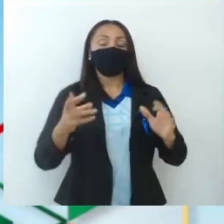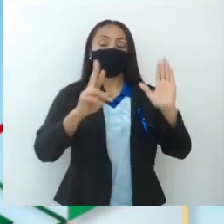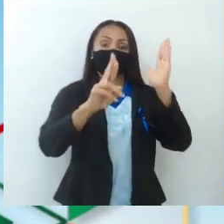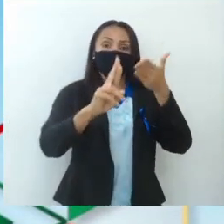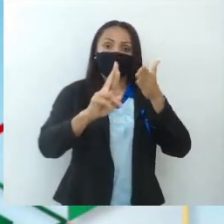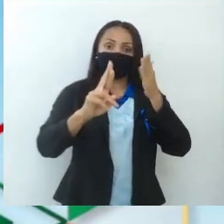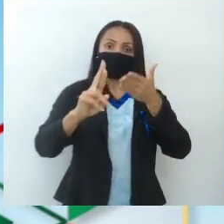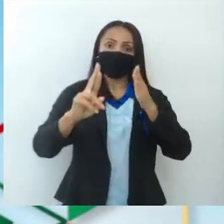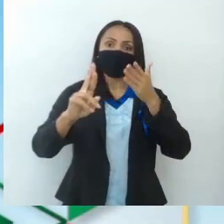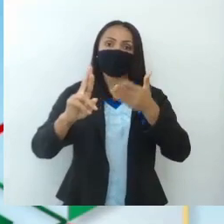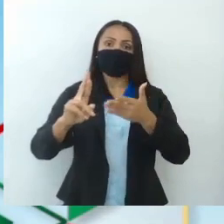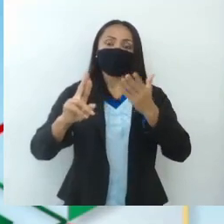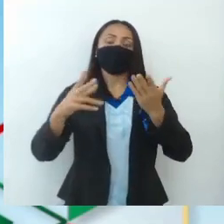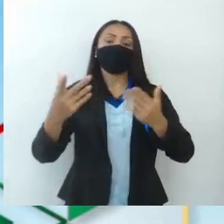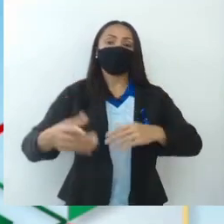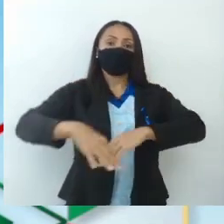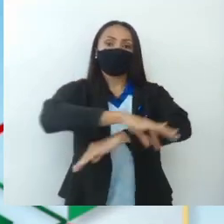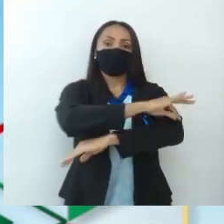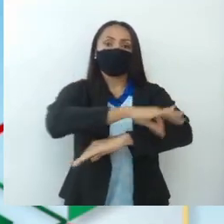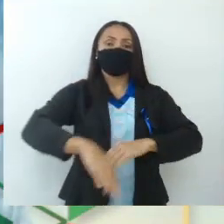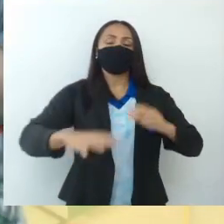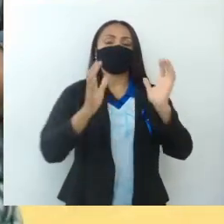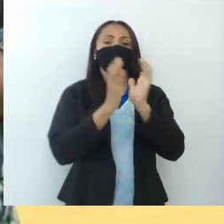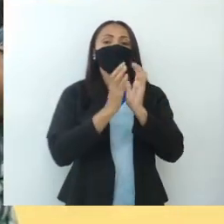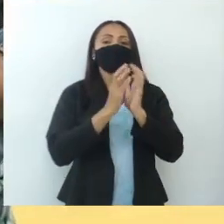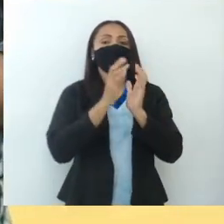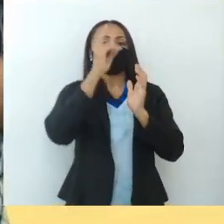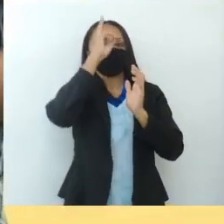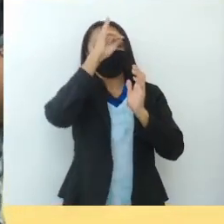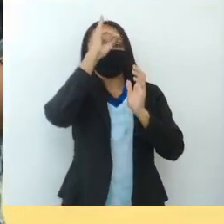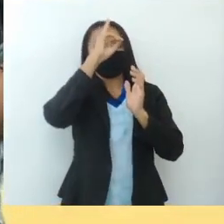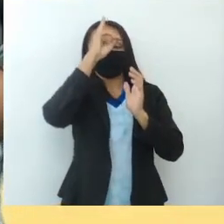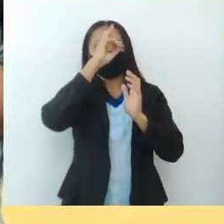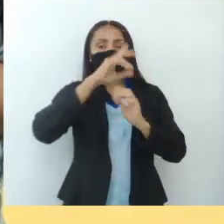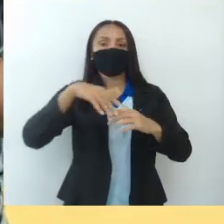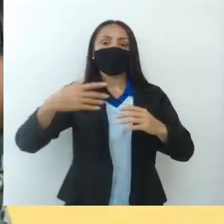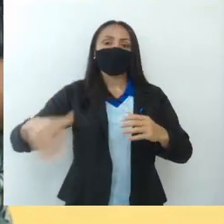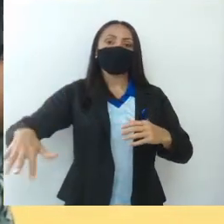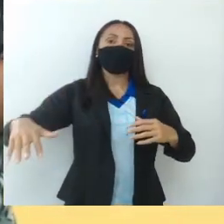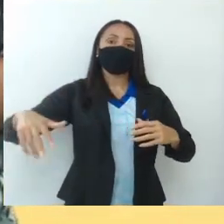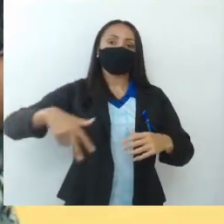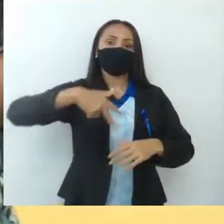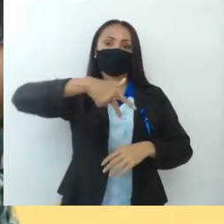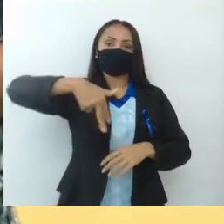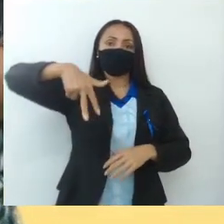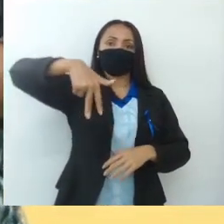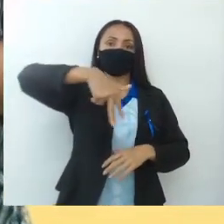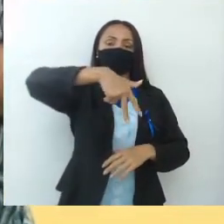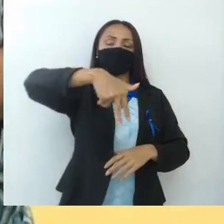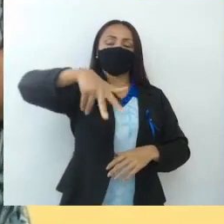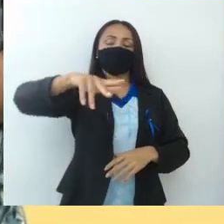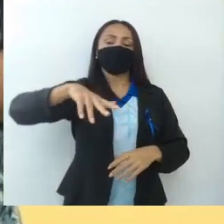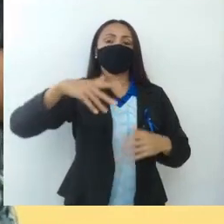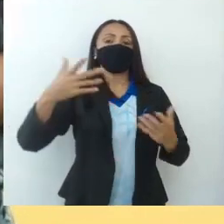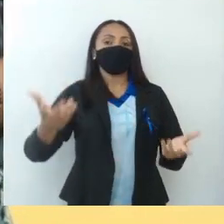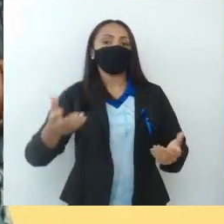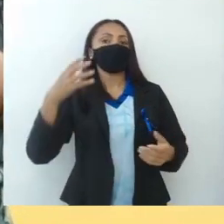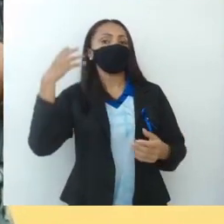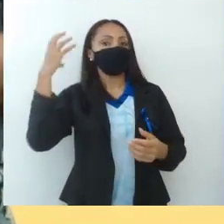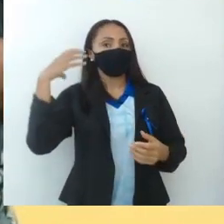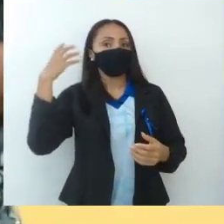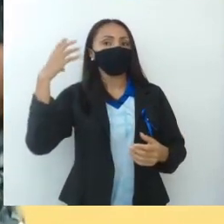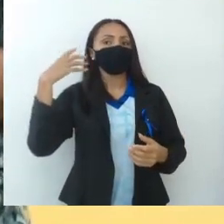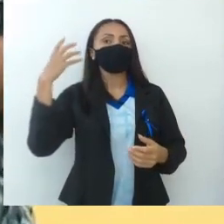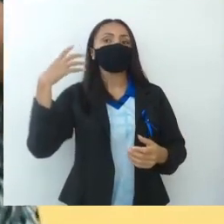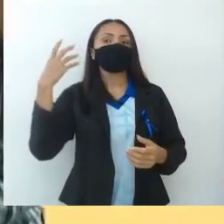referência arquitetônica do nosso Recife. E lembrar que Pelas Ruas que Andei é uma inspiração, não é isso? Que foi de uma música de um outro pernambucano, né? De